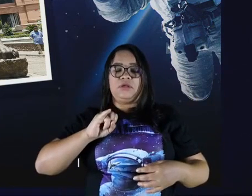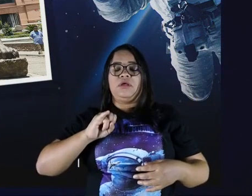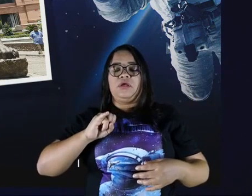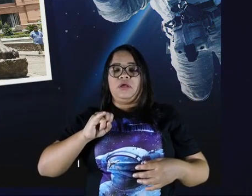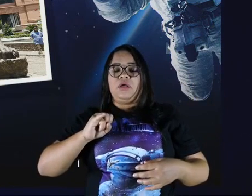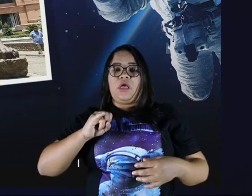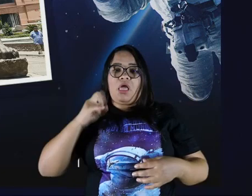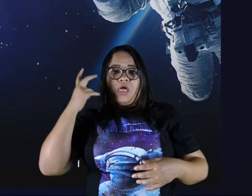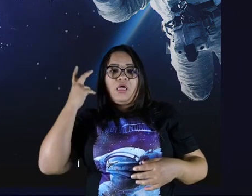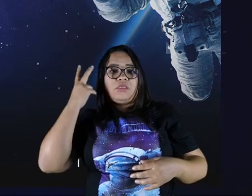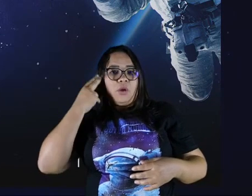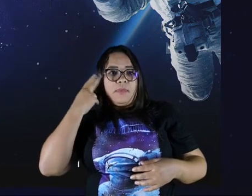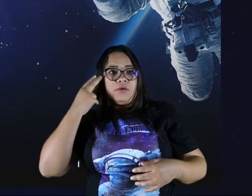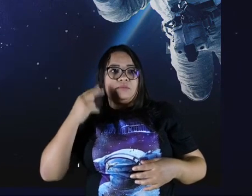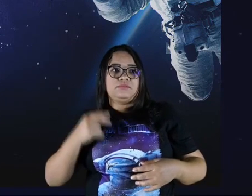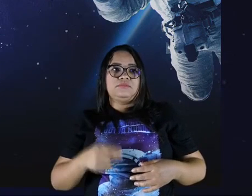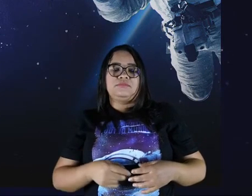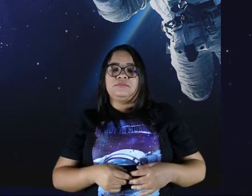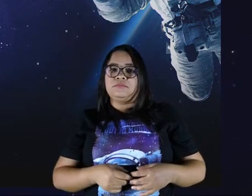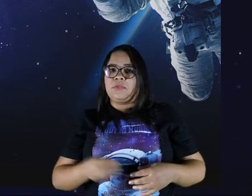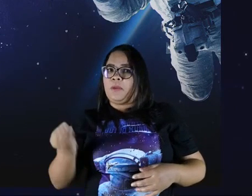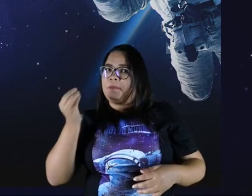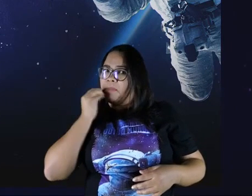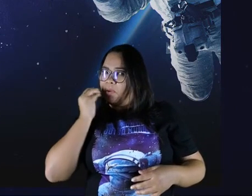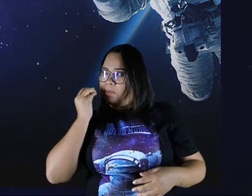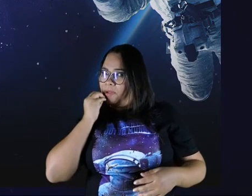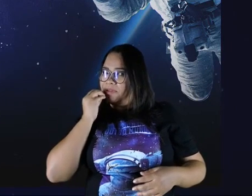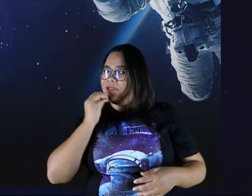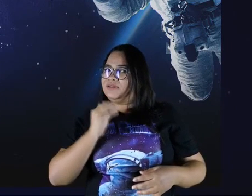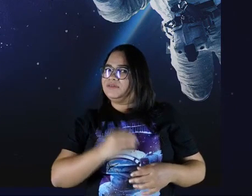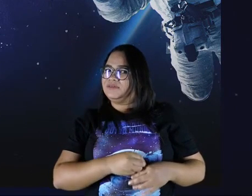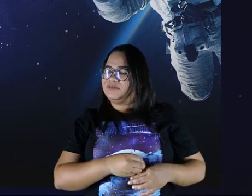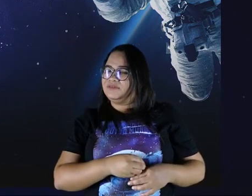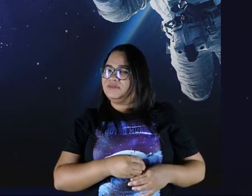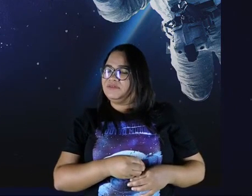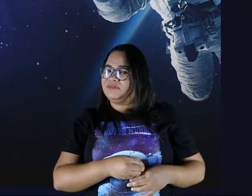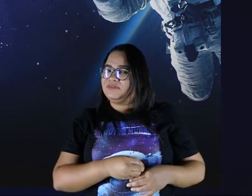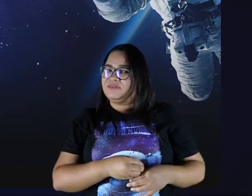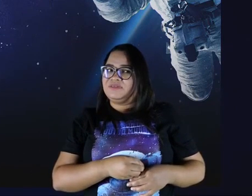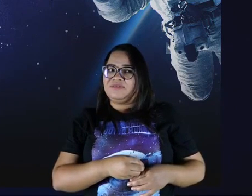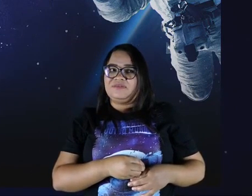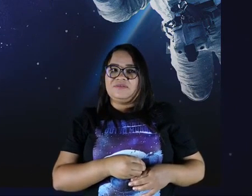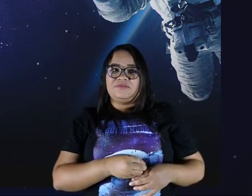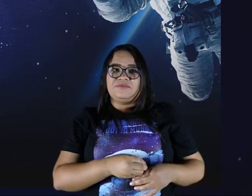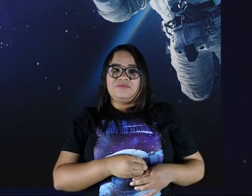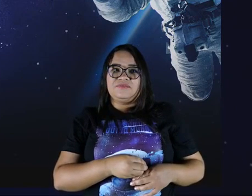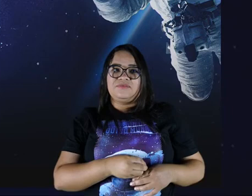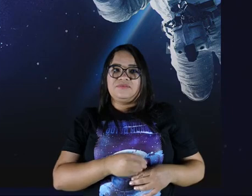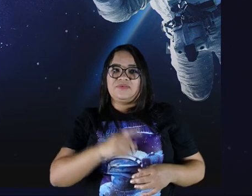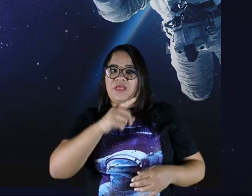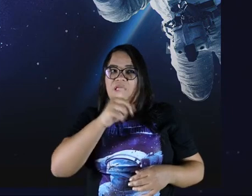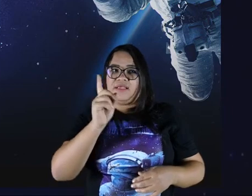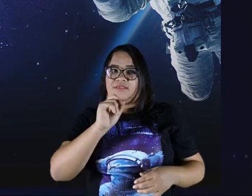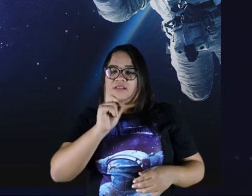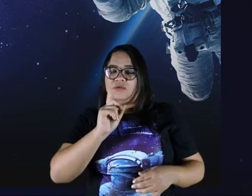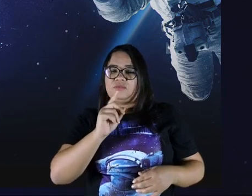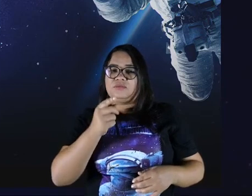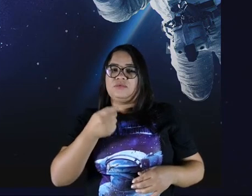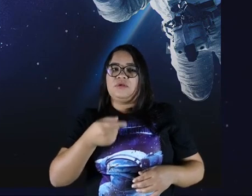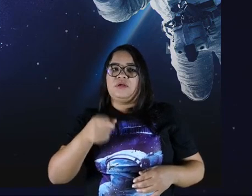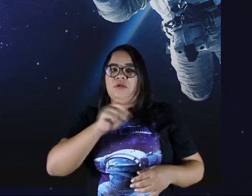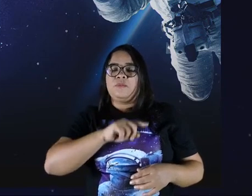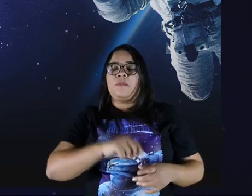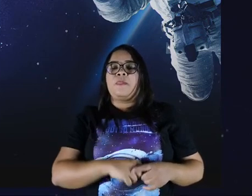Cairo. Que privilégio ser alguém... Não, essa ainda não, por favor. Que privilégio